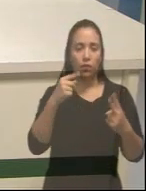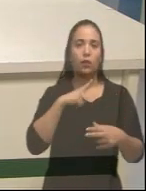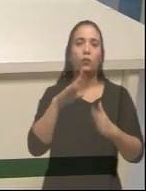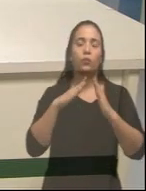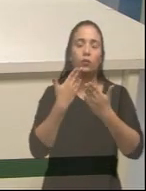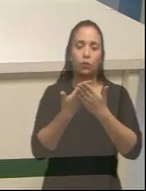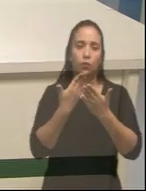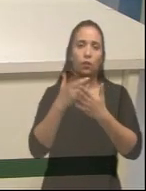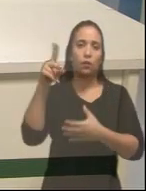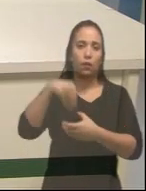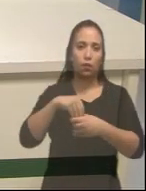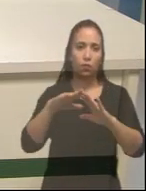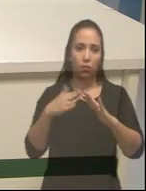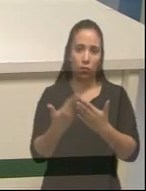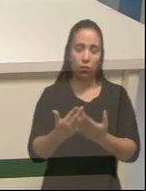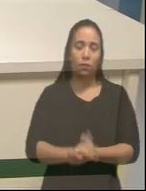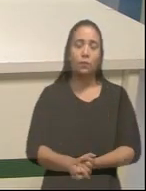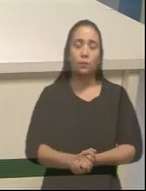inclusive, Luiz,